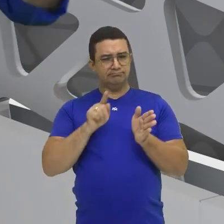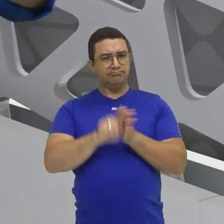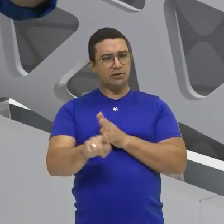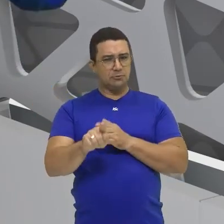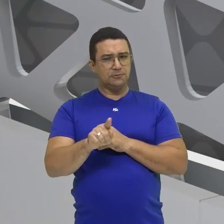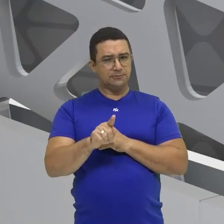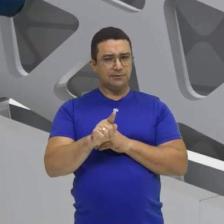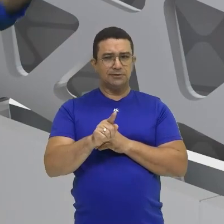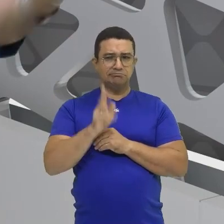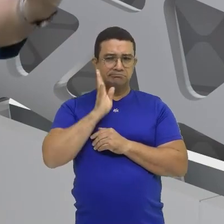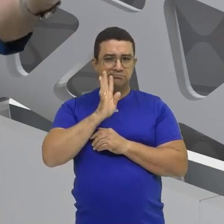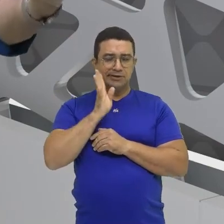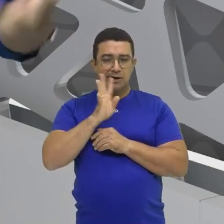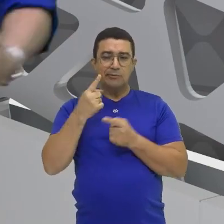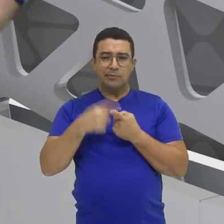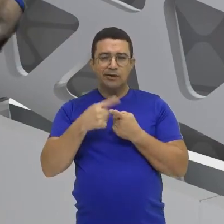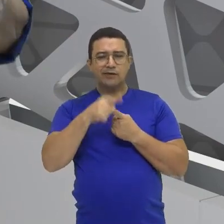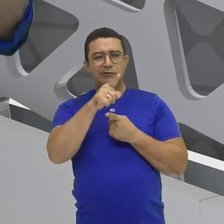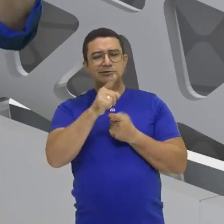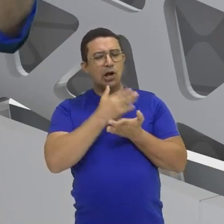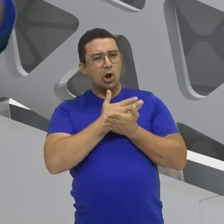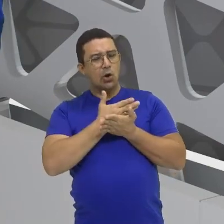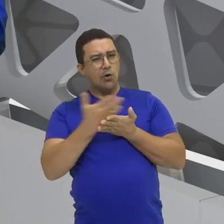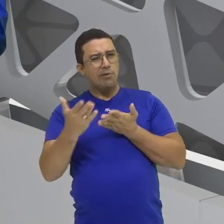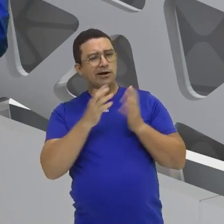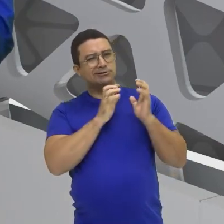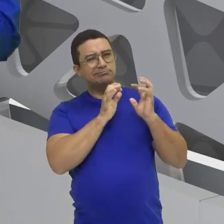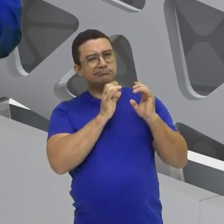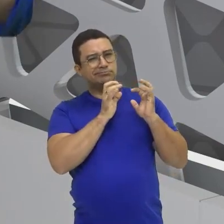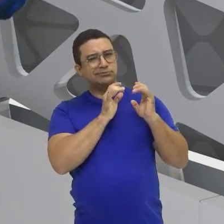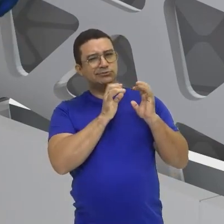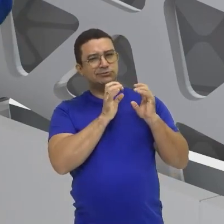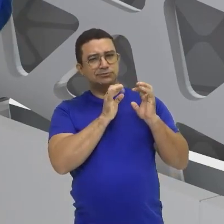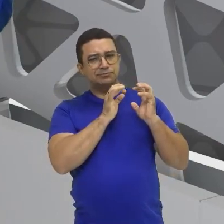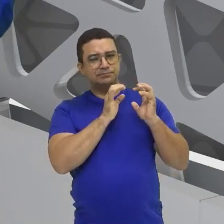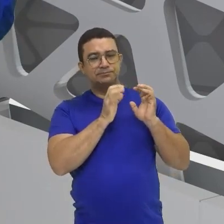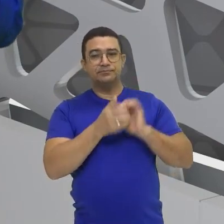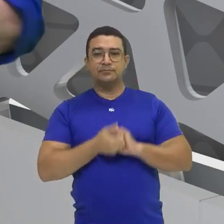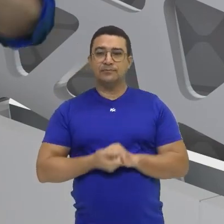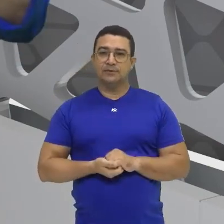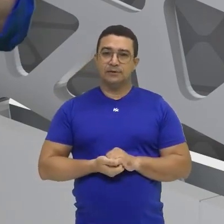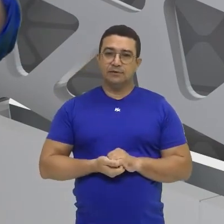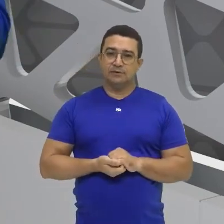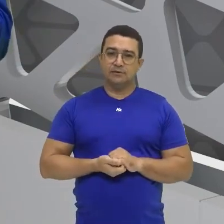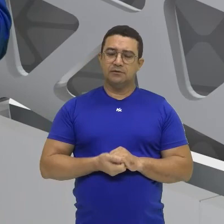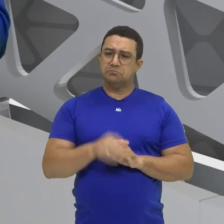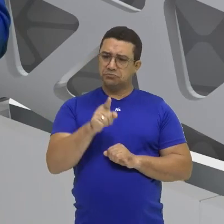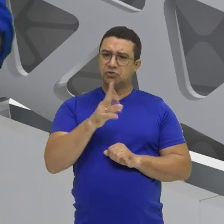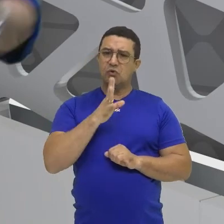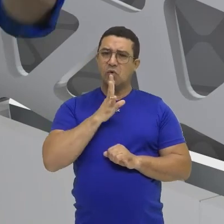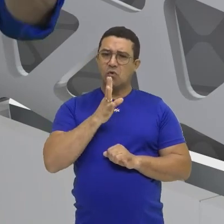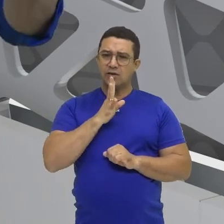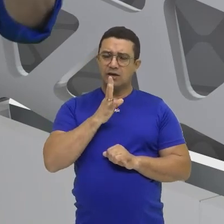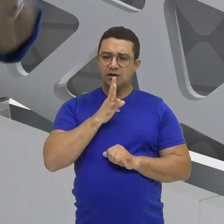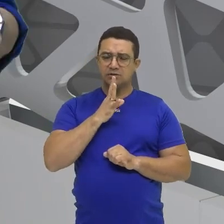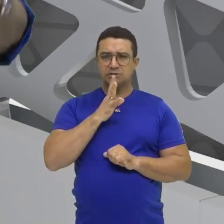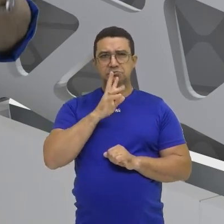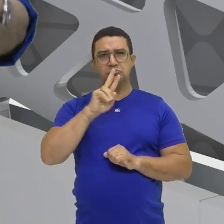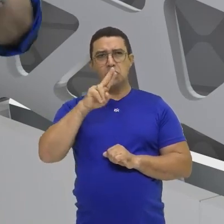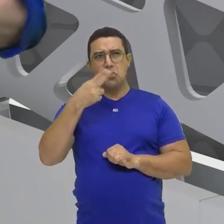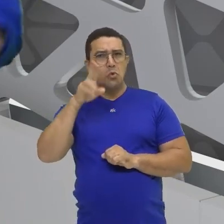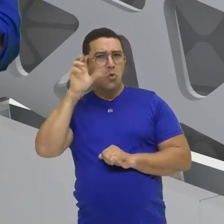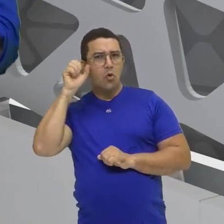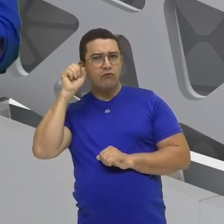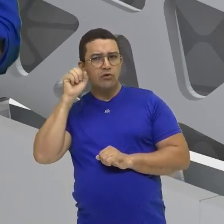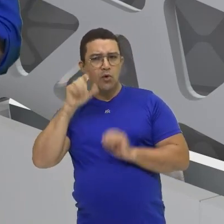interessante, porque te ajuda a refletir, te ajuda a pensar. Então, vamos lá. Você conhece ou ouviu falar da